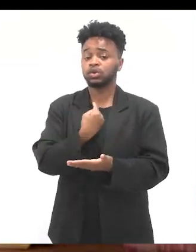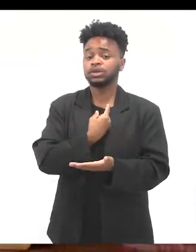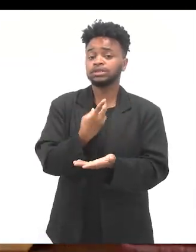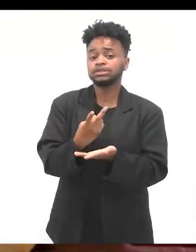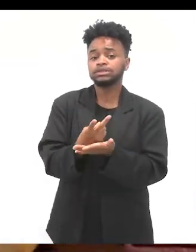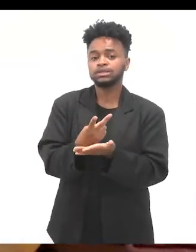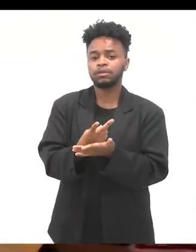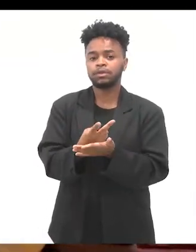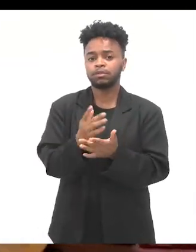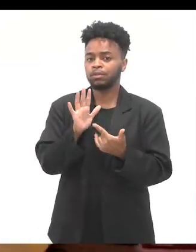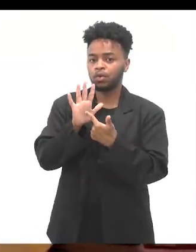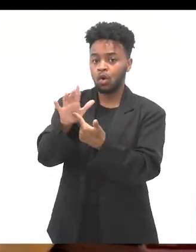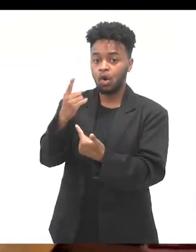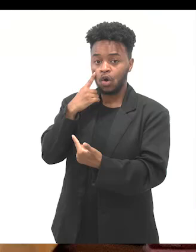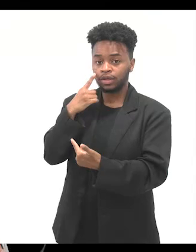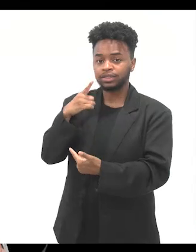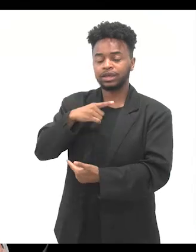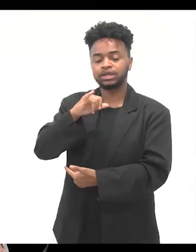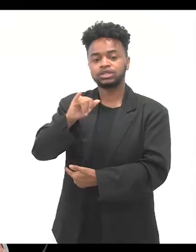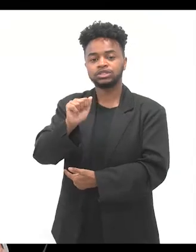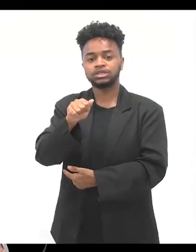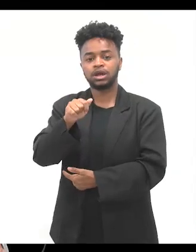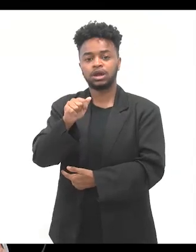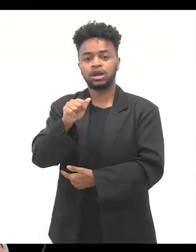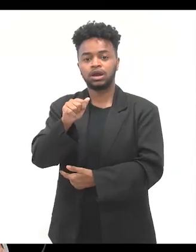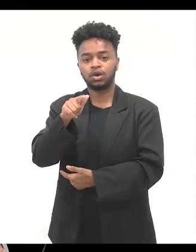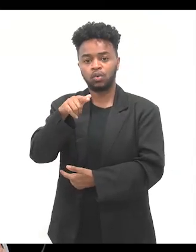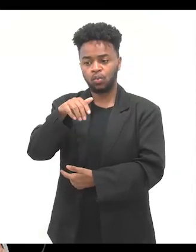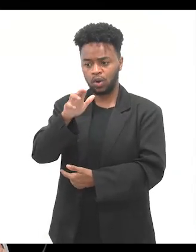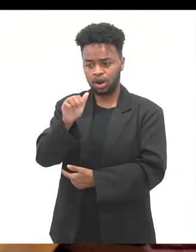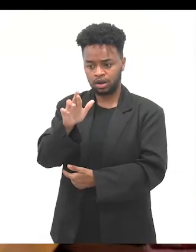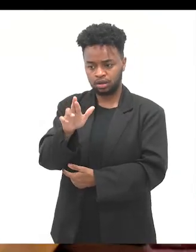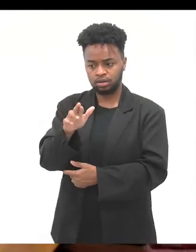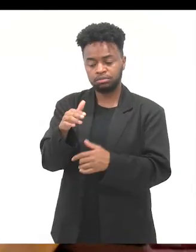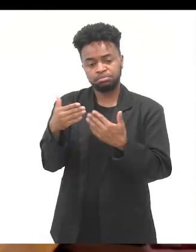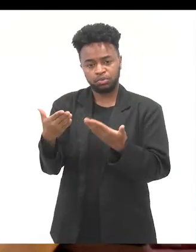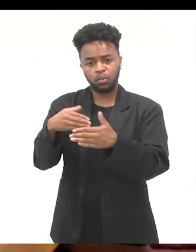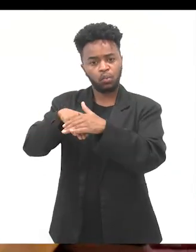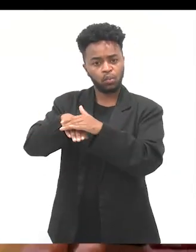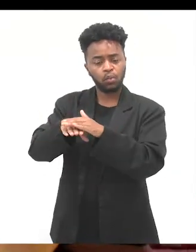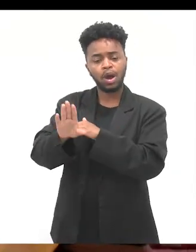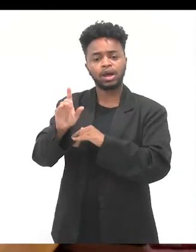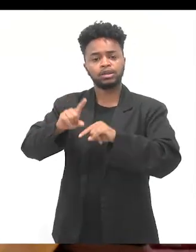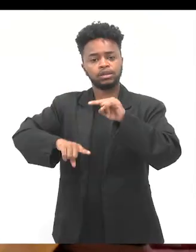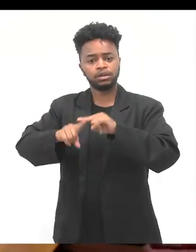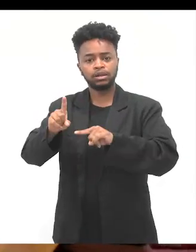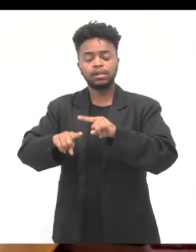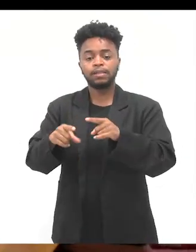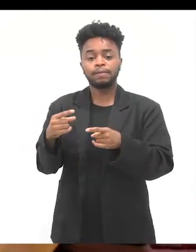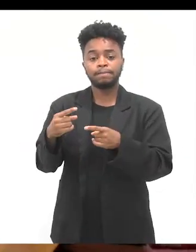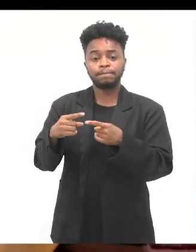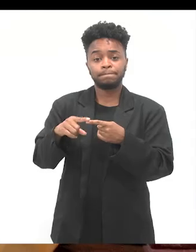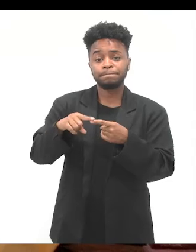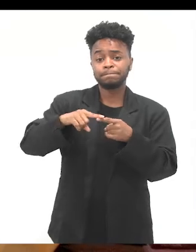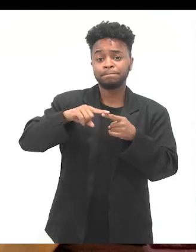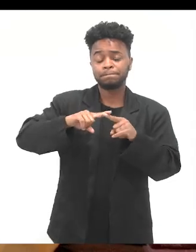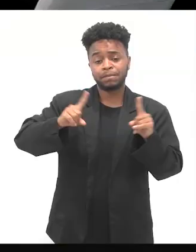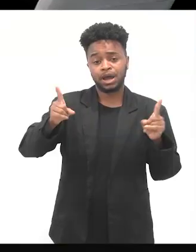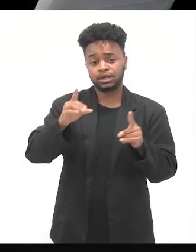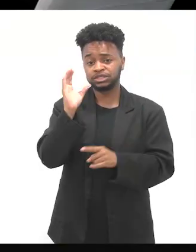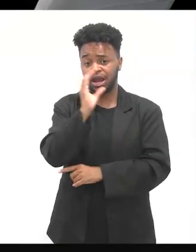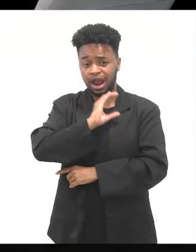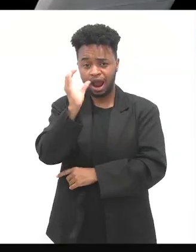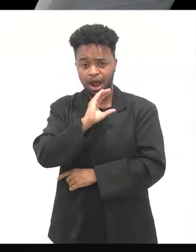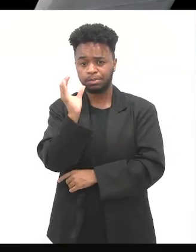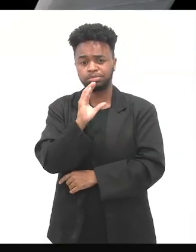Mariana, chegou um pescador, já guardo, né? Já guardo. O pescador chegou lá e tal. E isso chegou numa velocidade bastante,